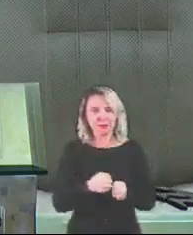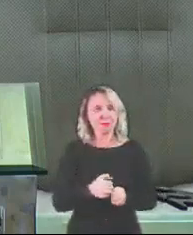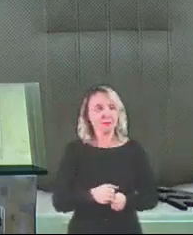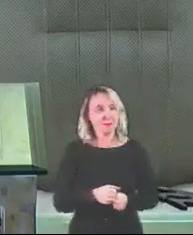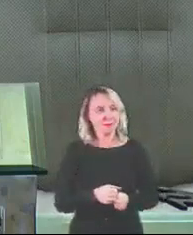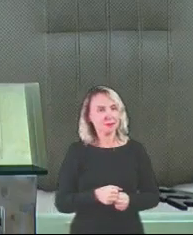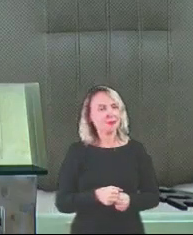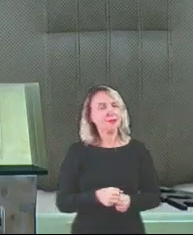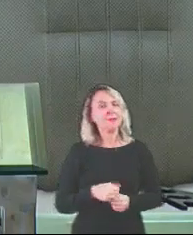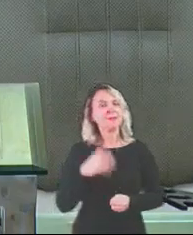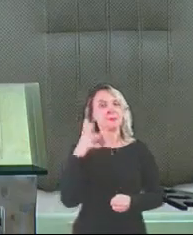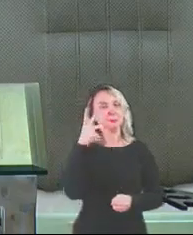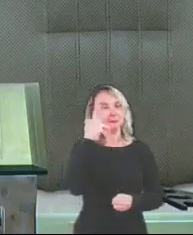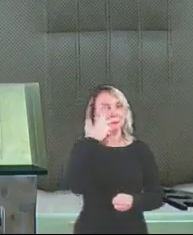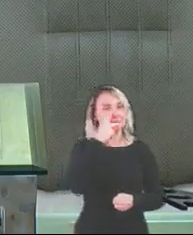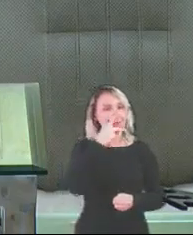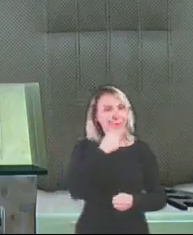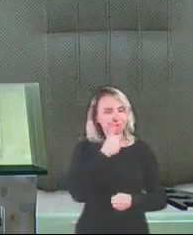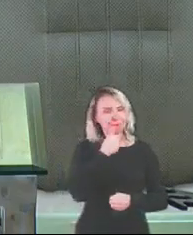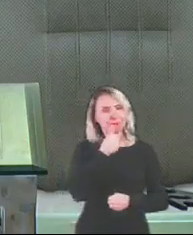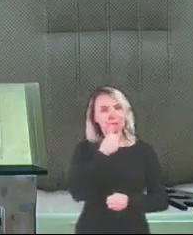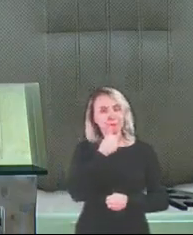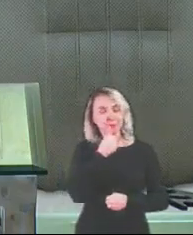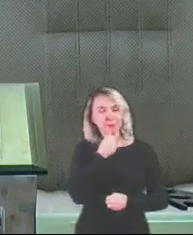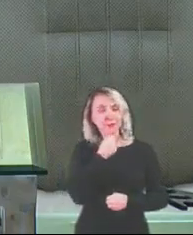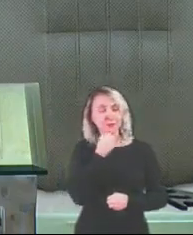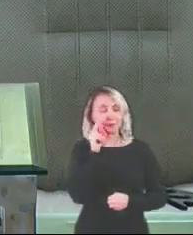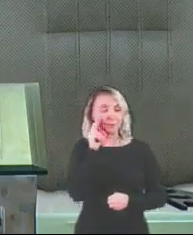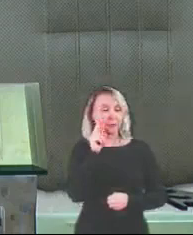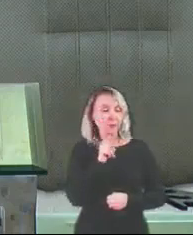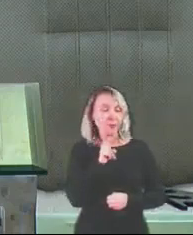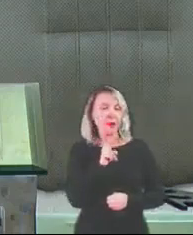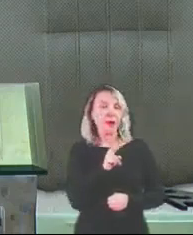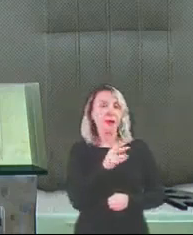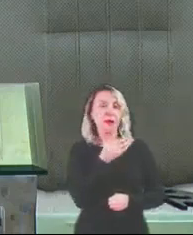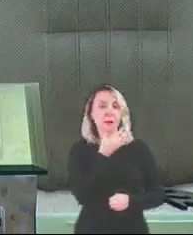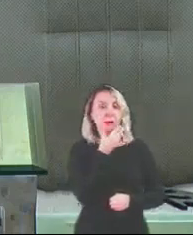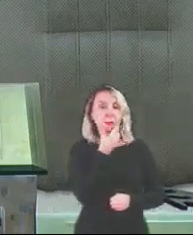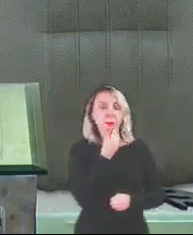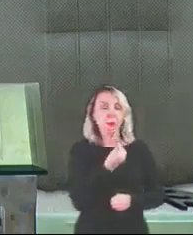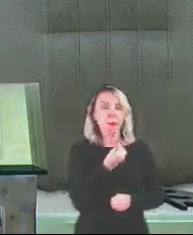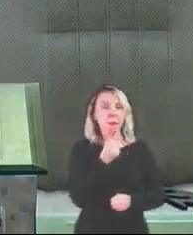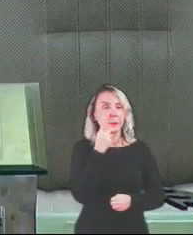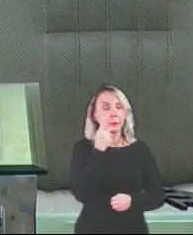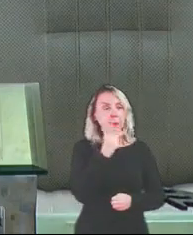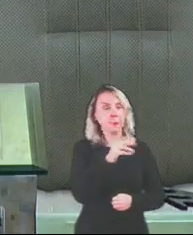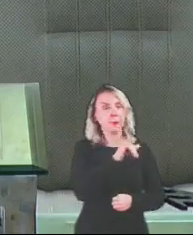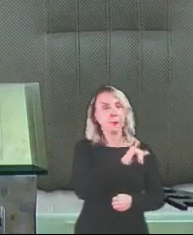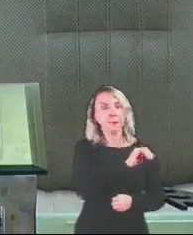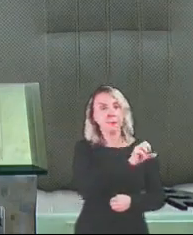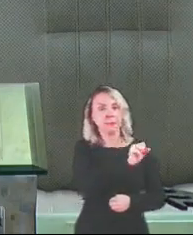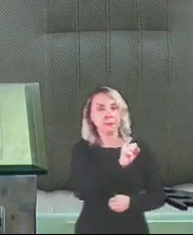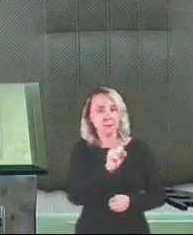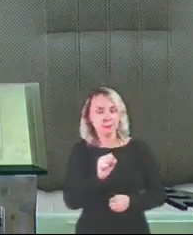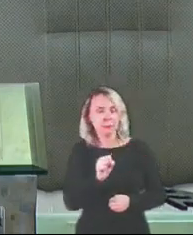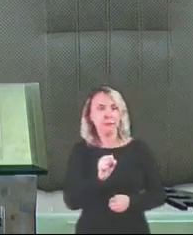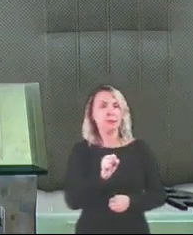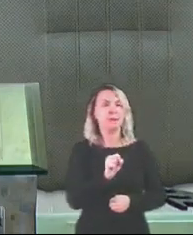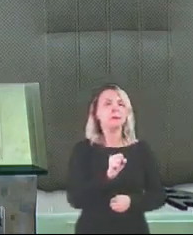Como é bonito ouvir o profeta Isaías trazer uma profecia sobre